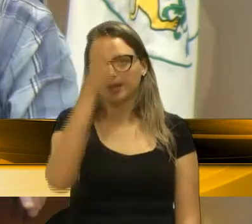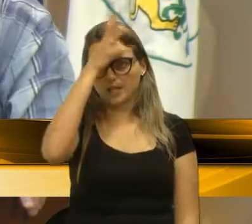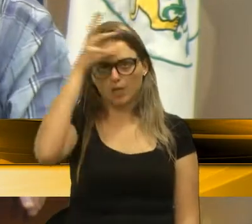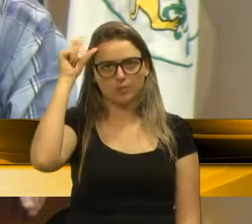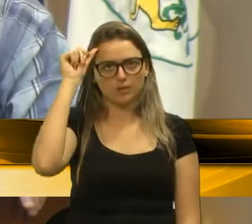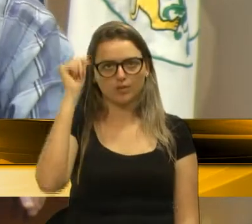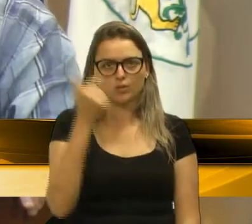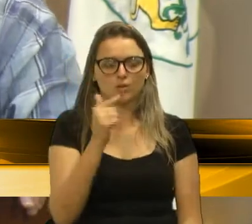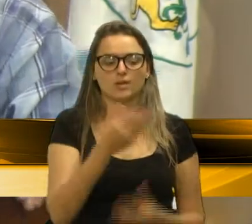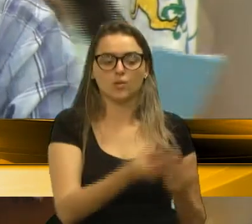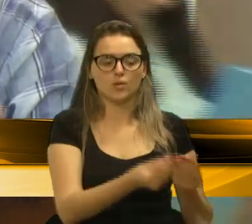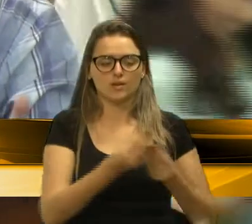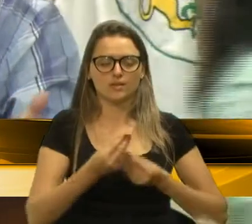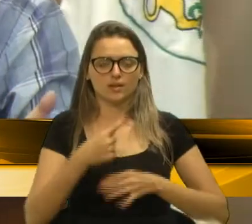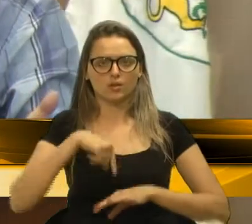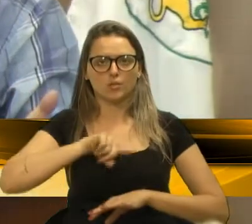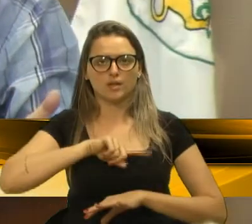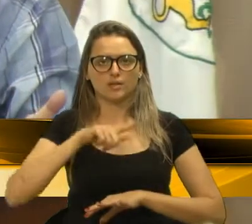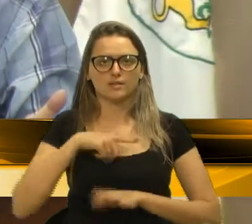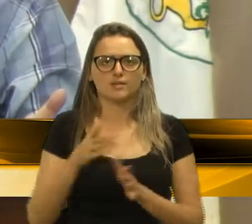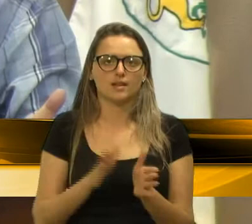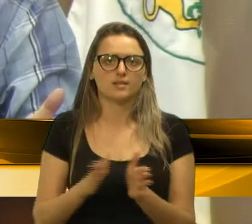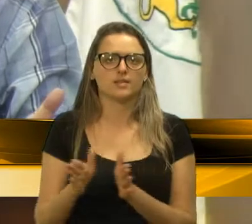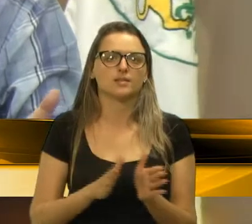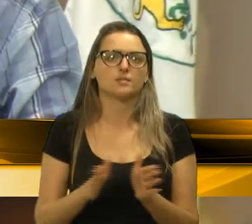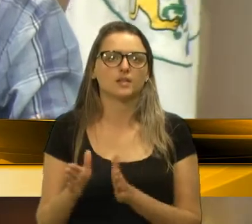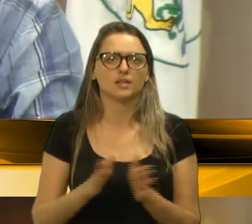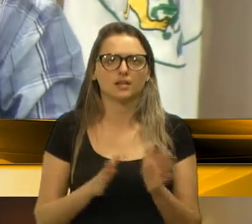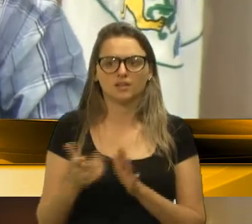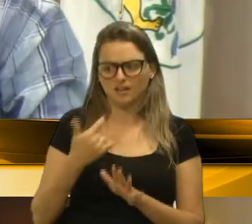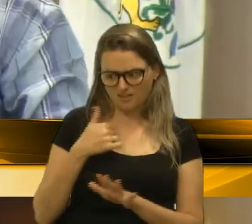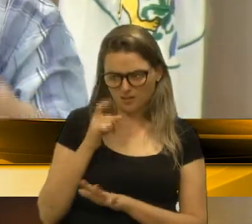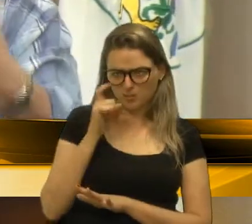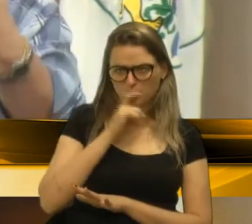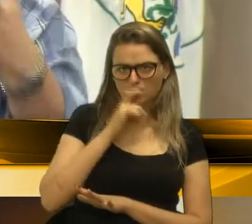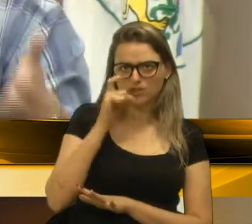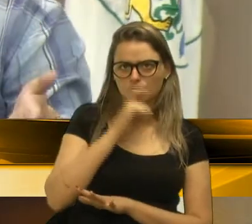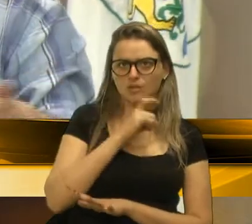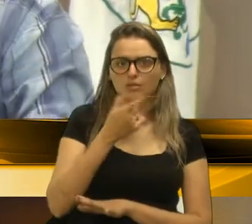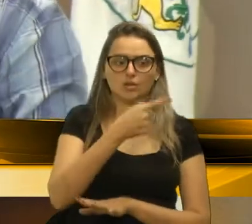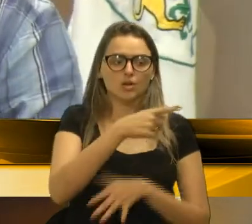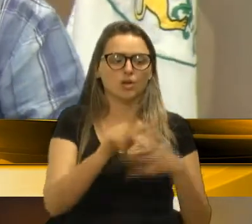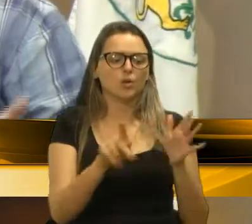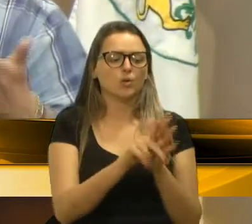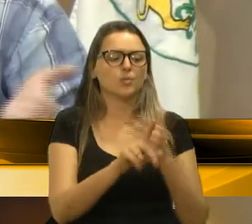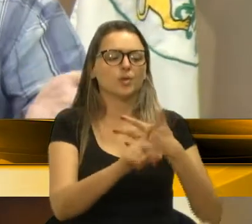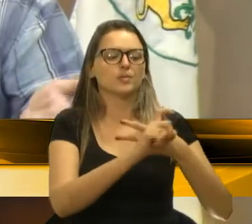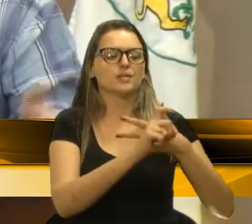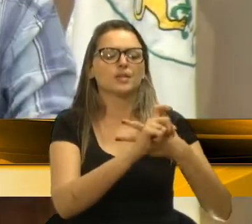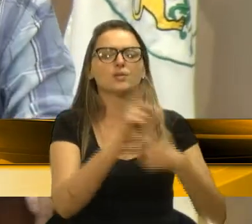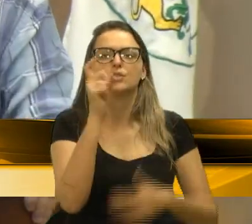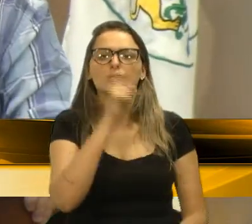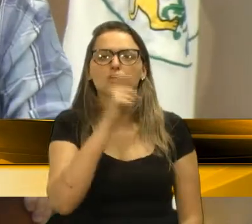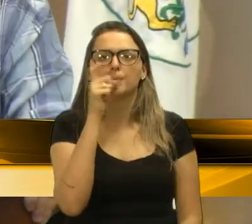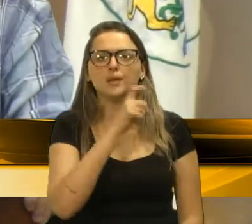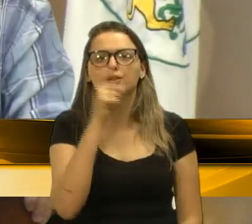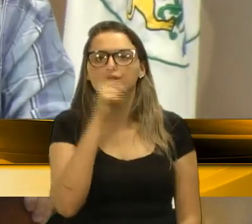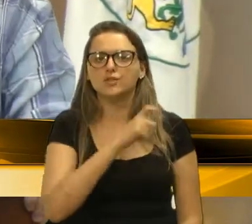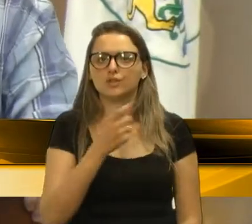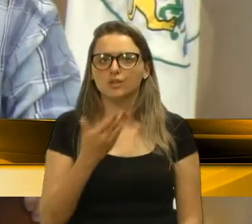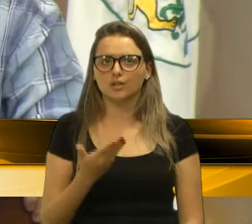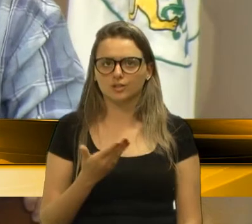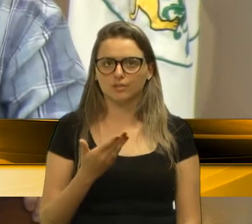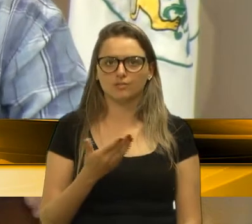acesso mas isso eu tô falando uma mentira eles e que estão mentindo vergonhosamente né